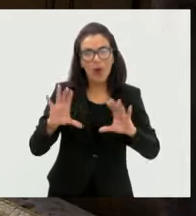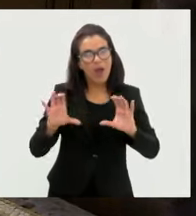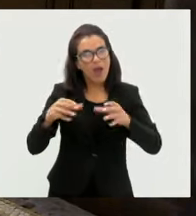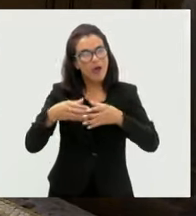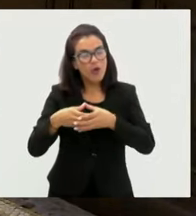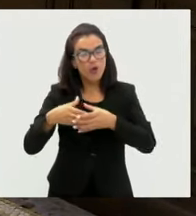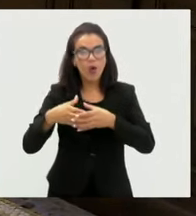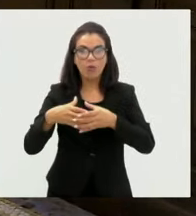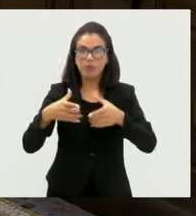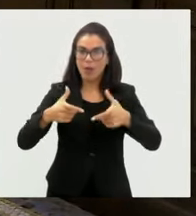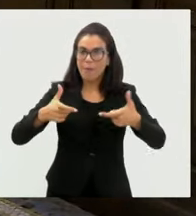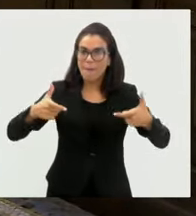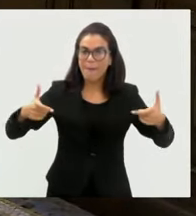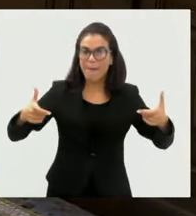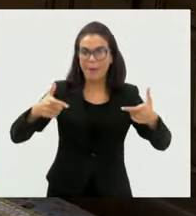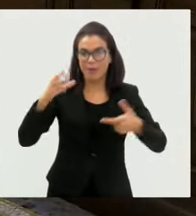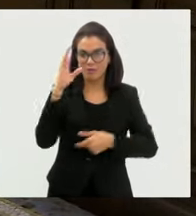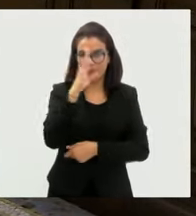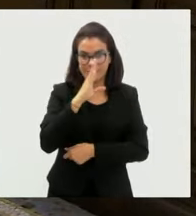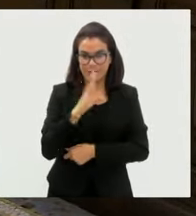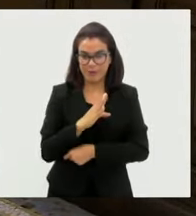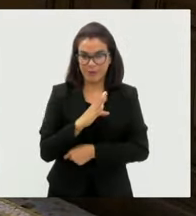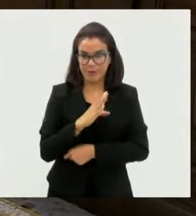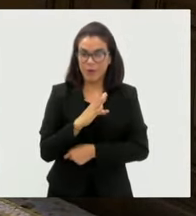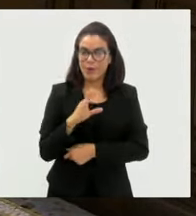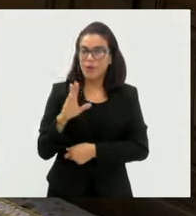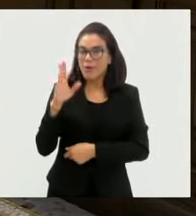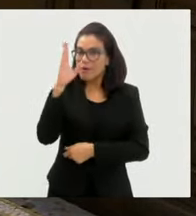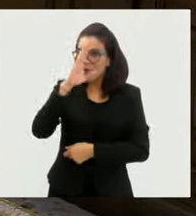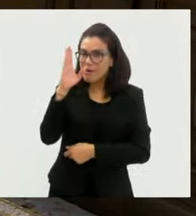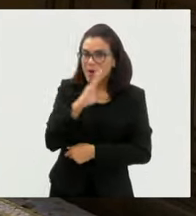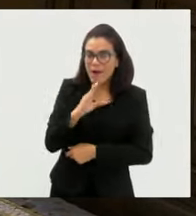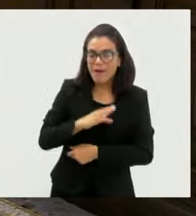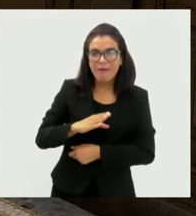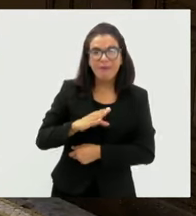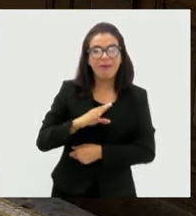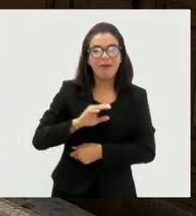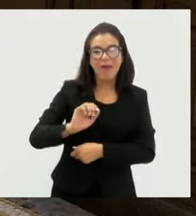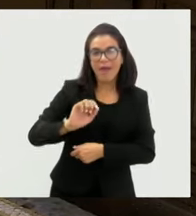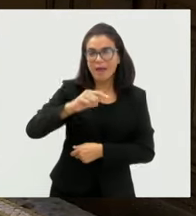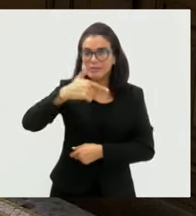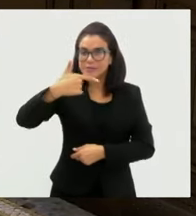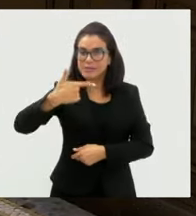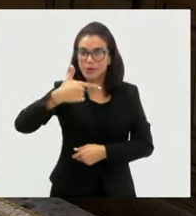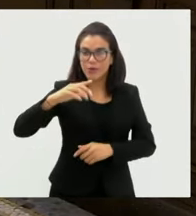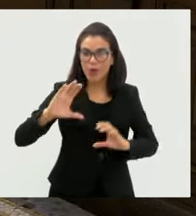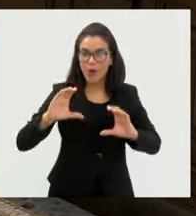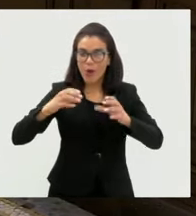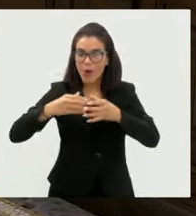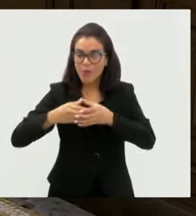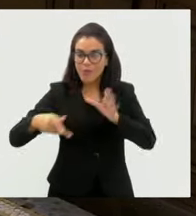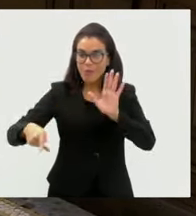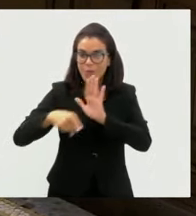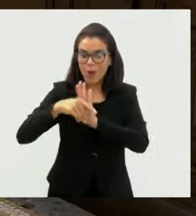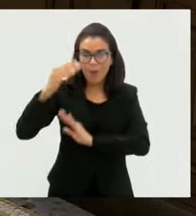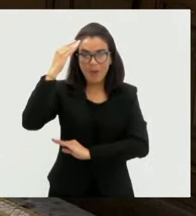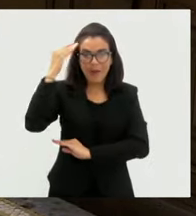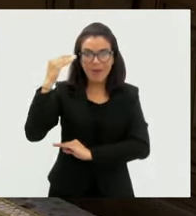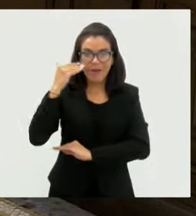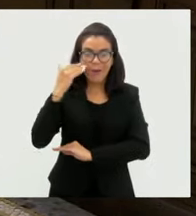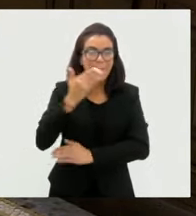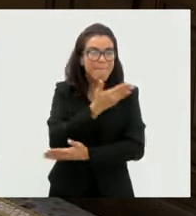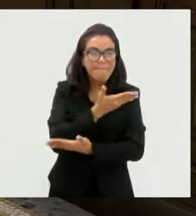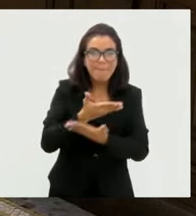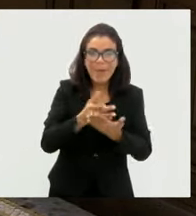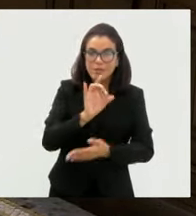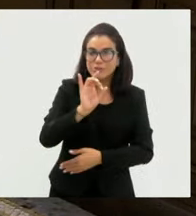enorme aqui no Brasil. O Brasil é a segunda maior comunidade coreana fora da Coreia, perde apenas para os Estados Unidos. E